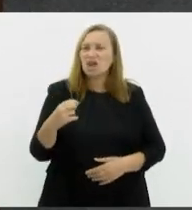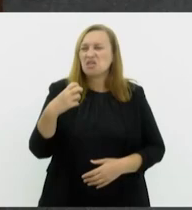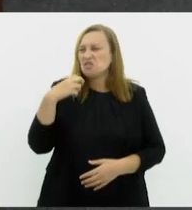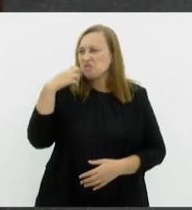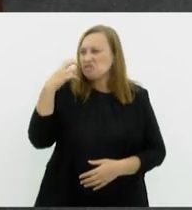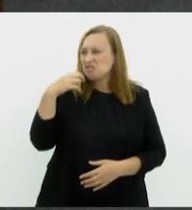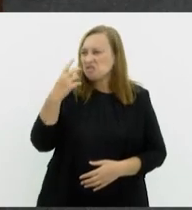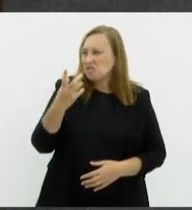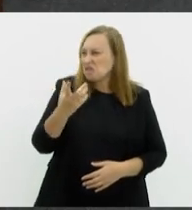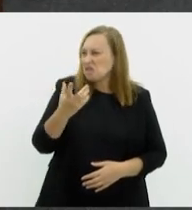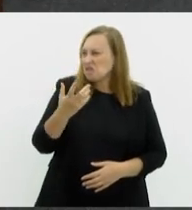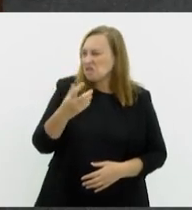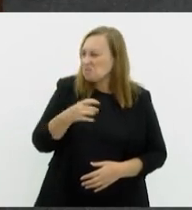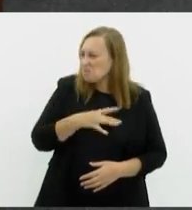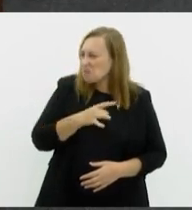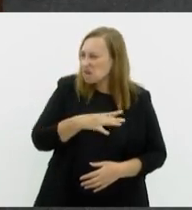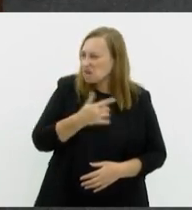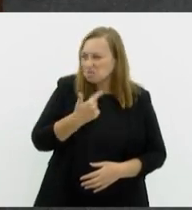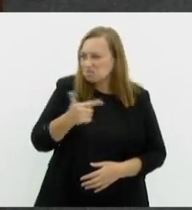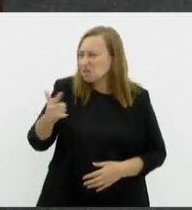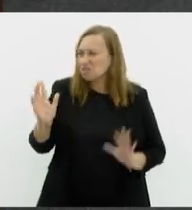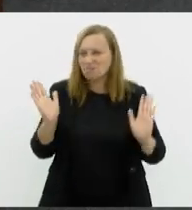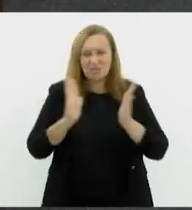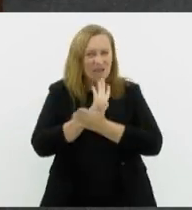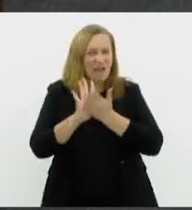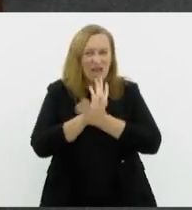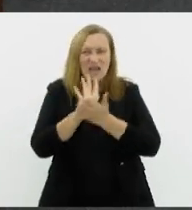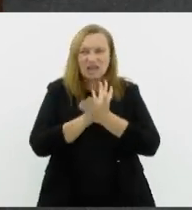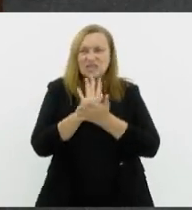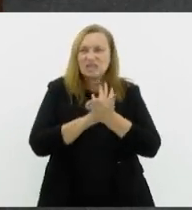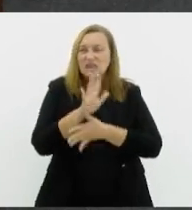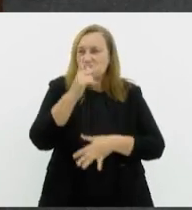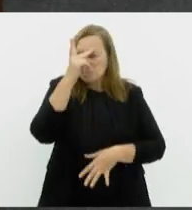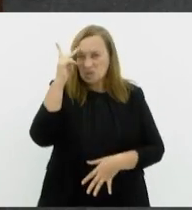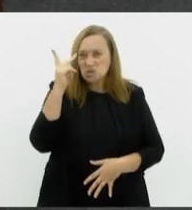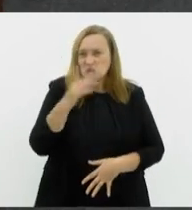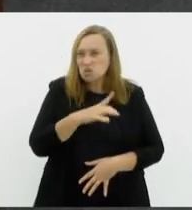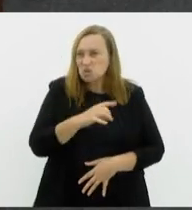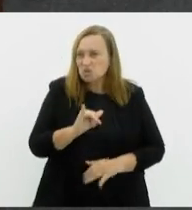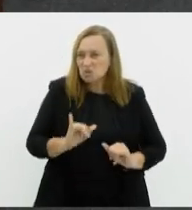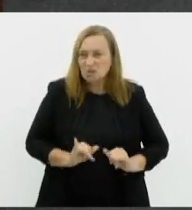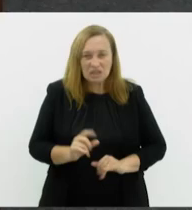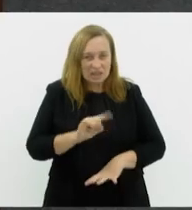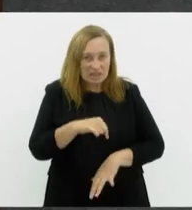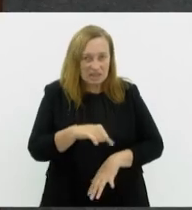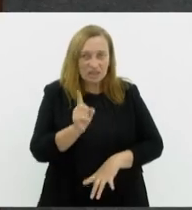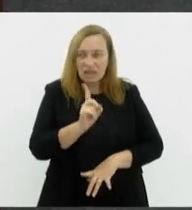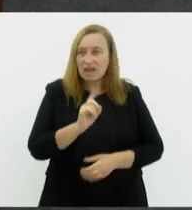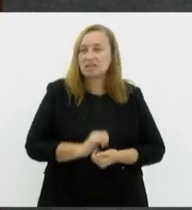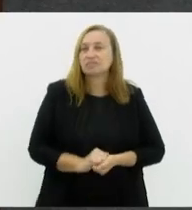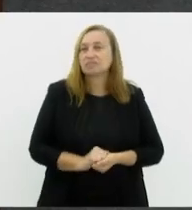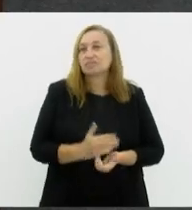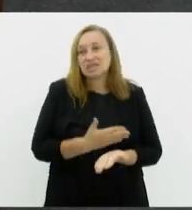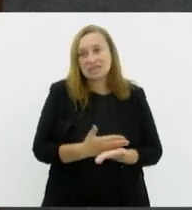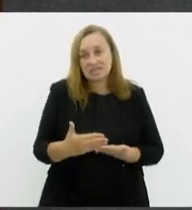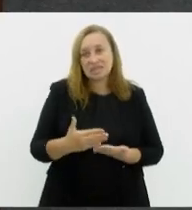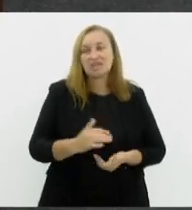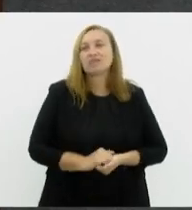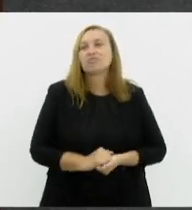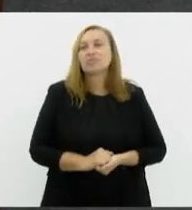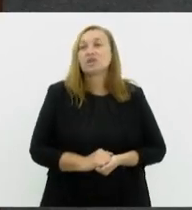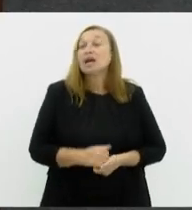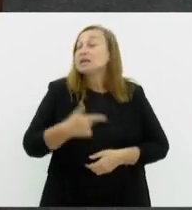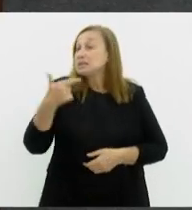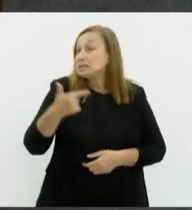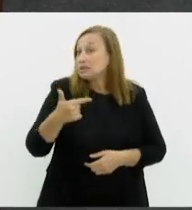de grito, não tenho medo de coisa nenhuma. Tem ninguém aqui passando mal com nada, para começar.